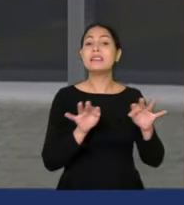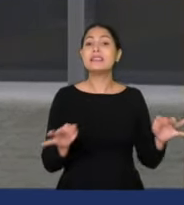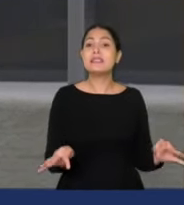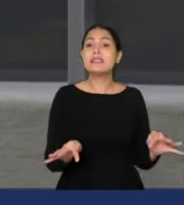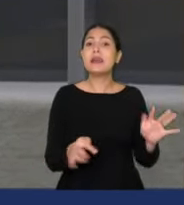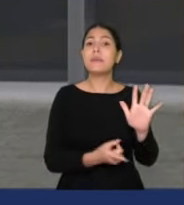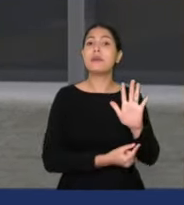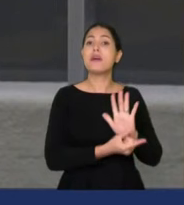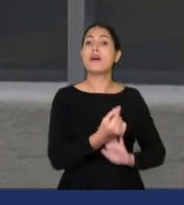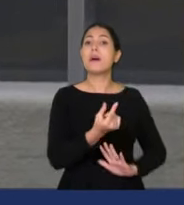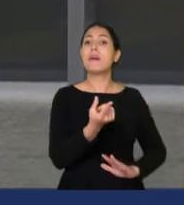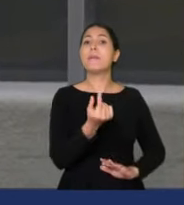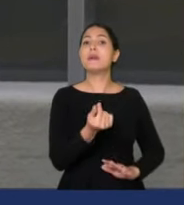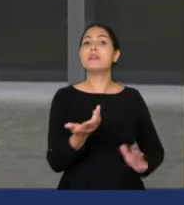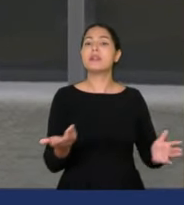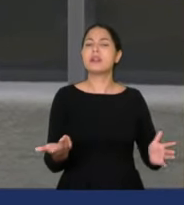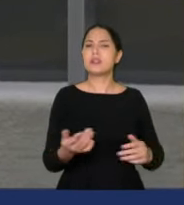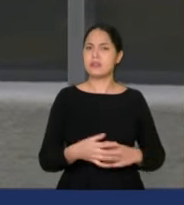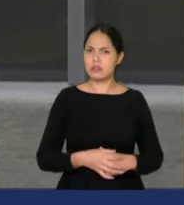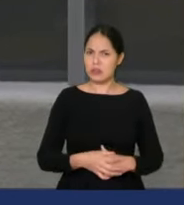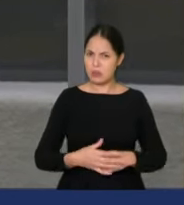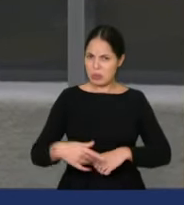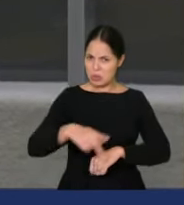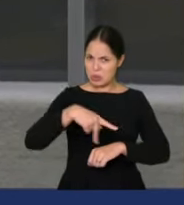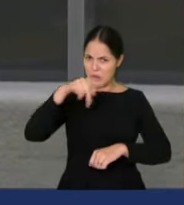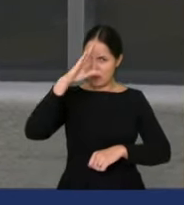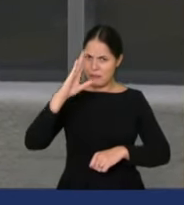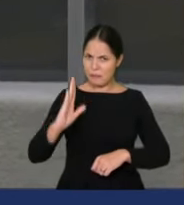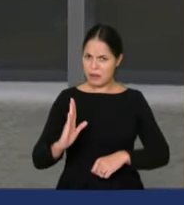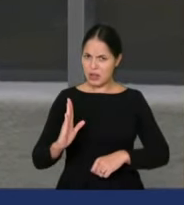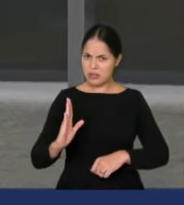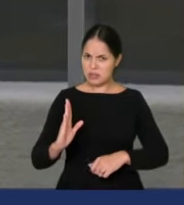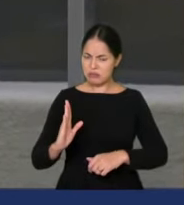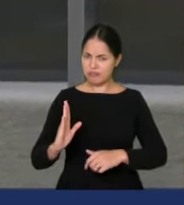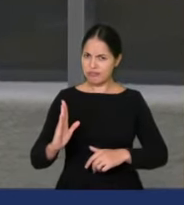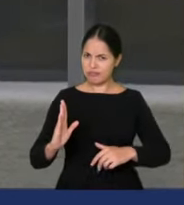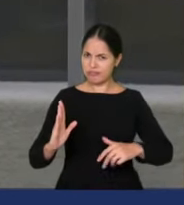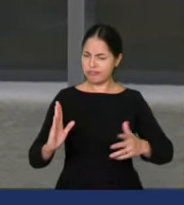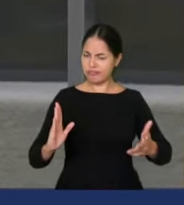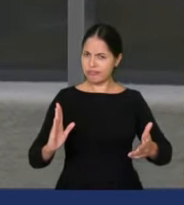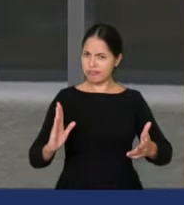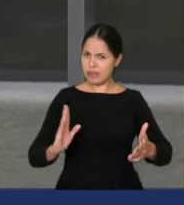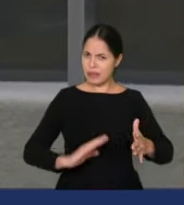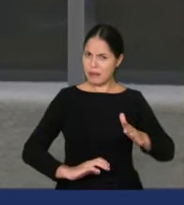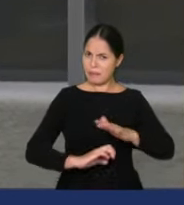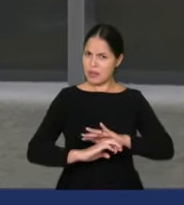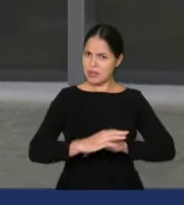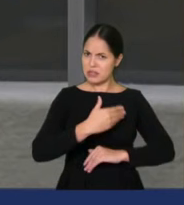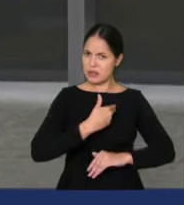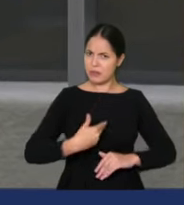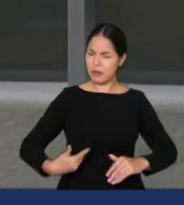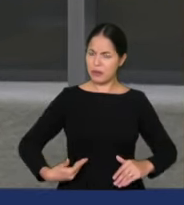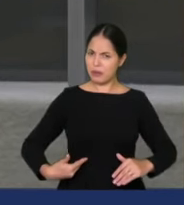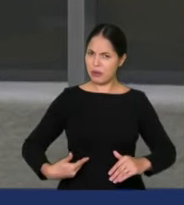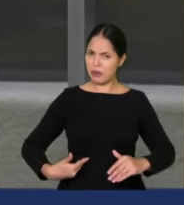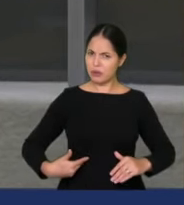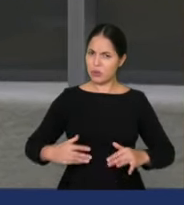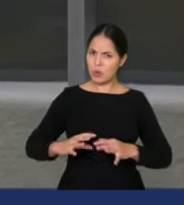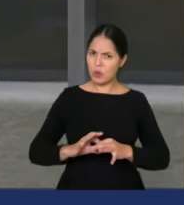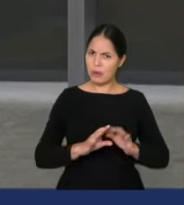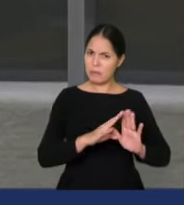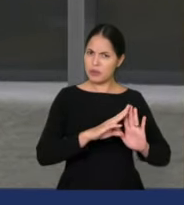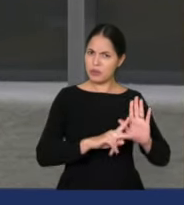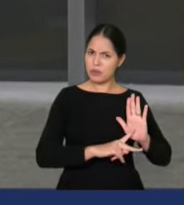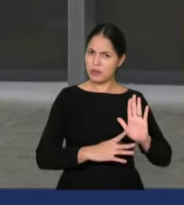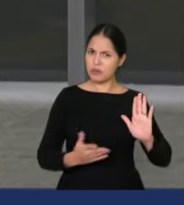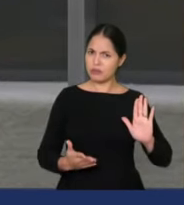estarem queimando o patrimônio nacional através de medida provisória, também uma crítica de que os